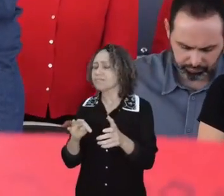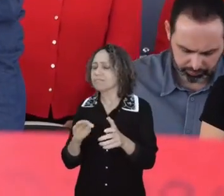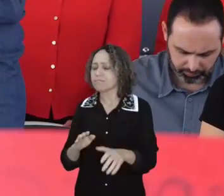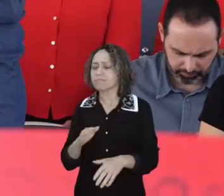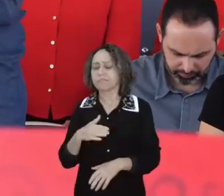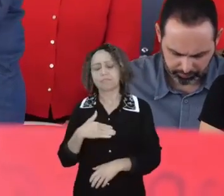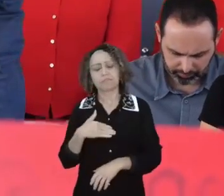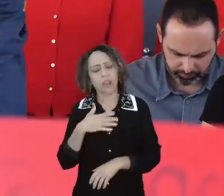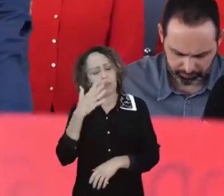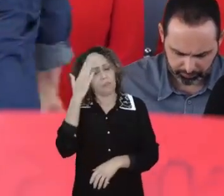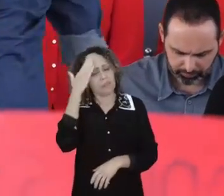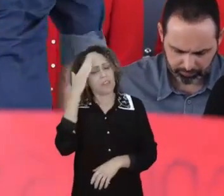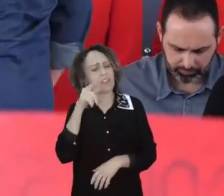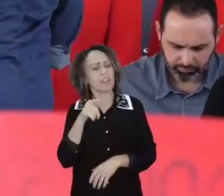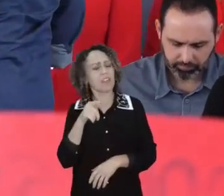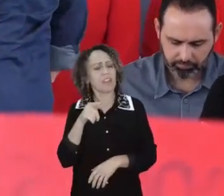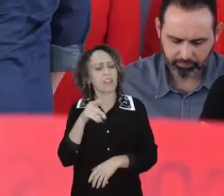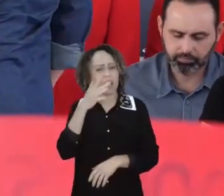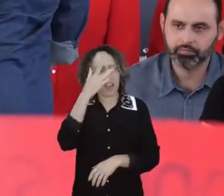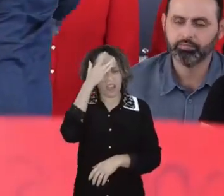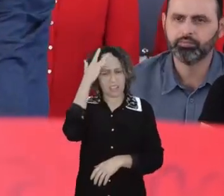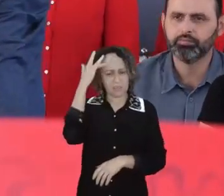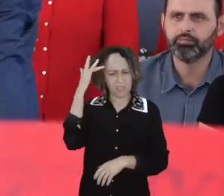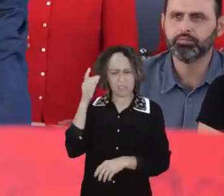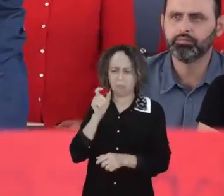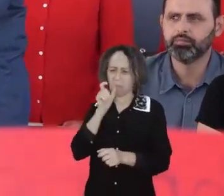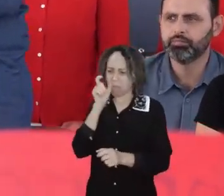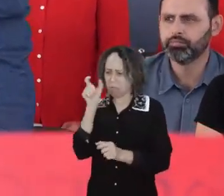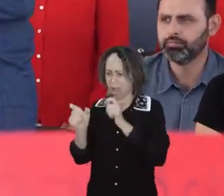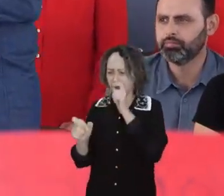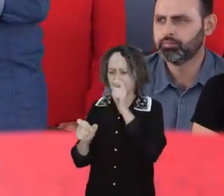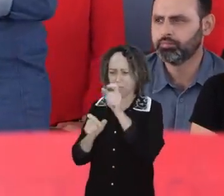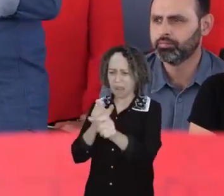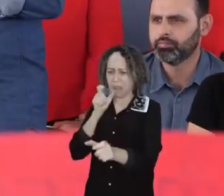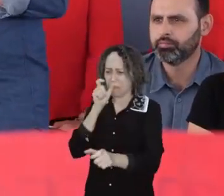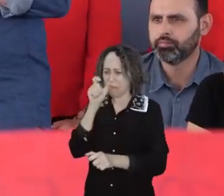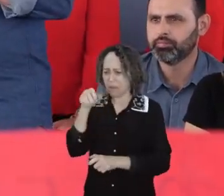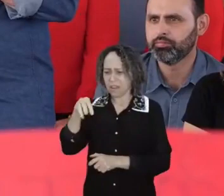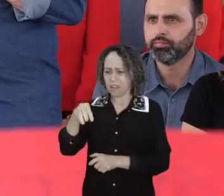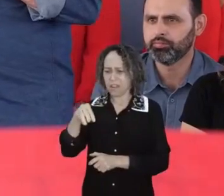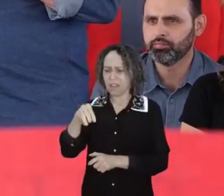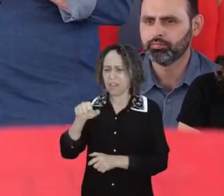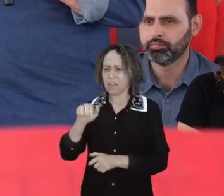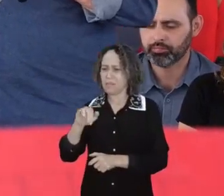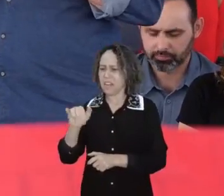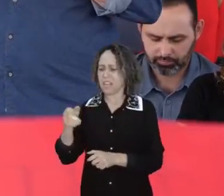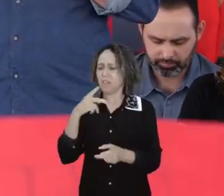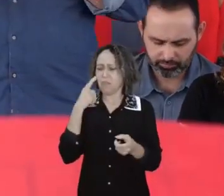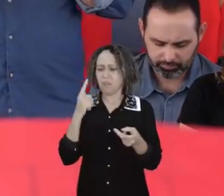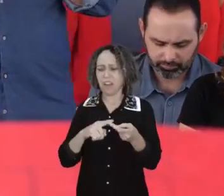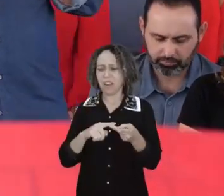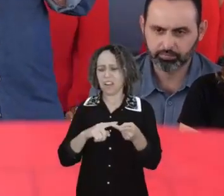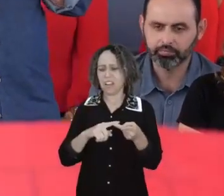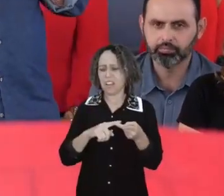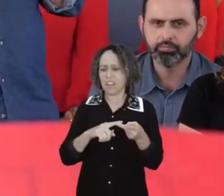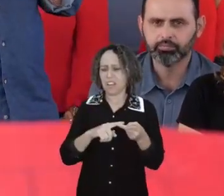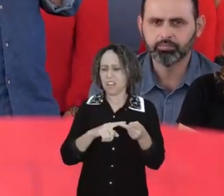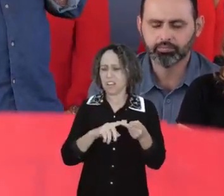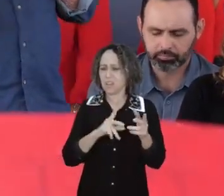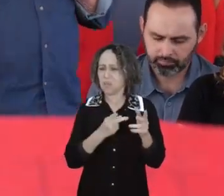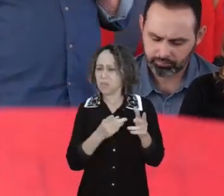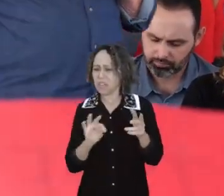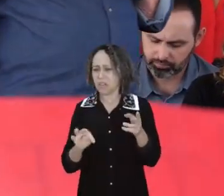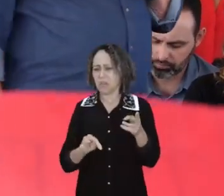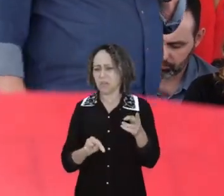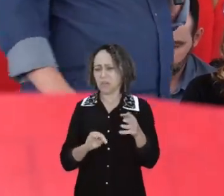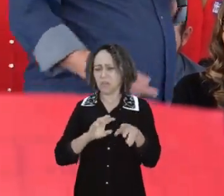de corrupta, diz que o partido é corrupto, diz que o Lula é corrupto, sabe? E aí uma parte da imprensa transmite